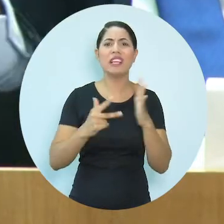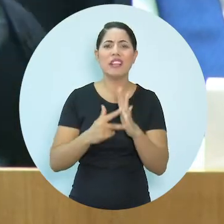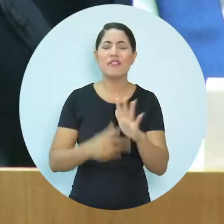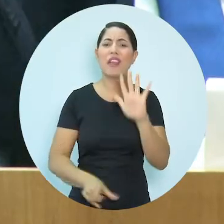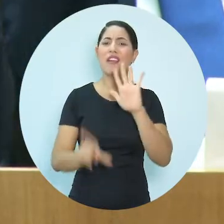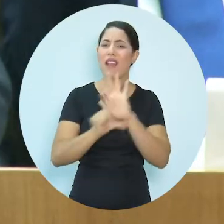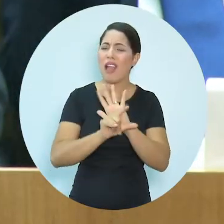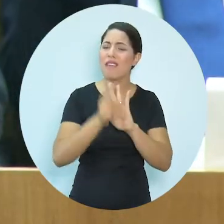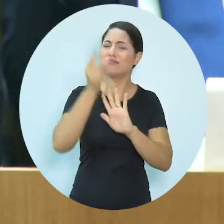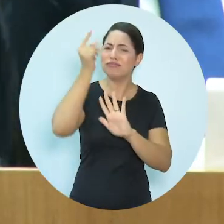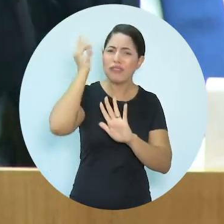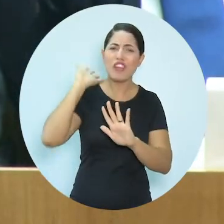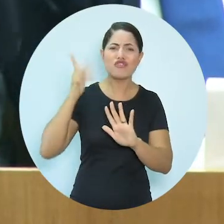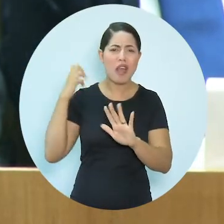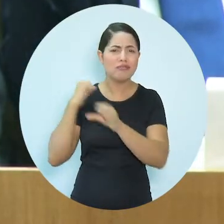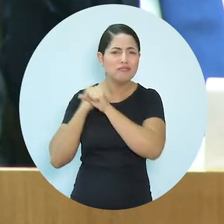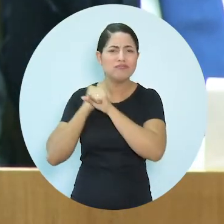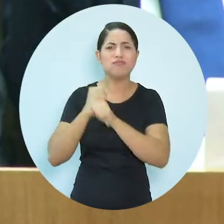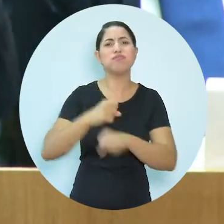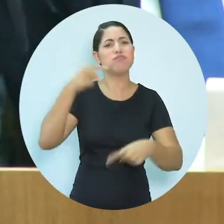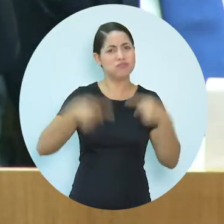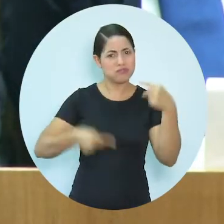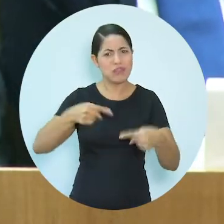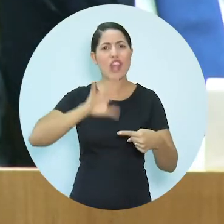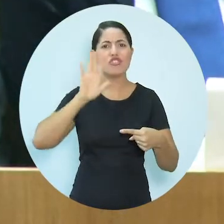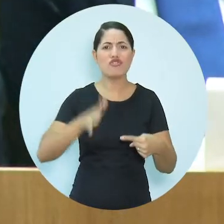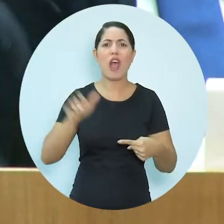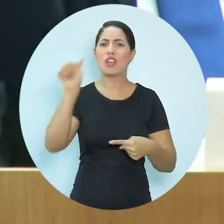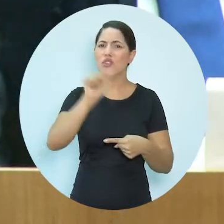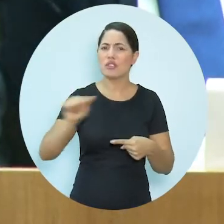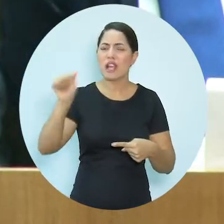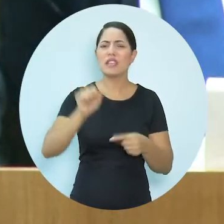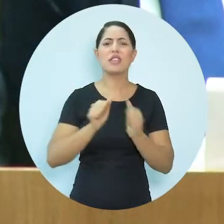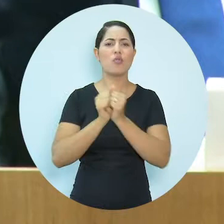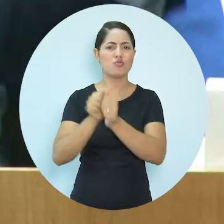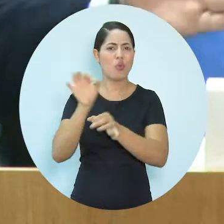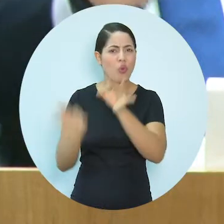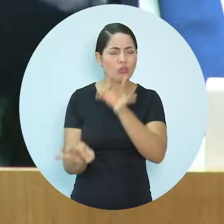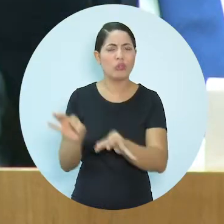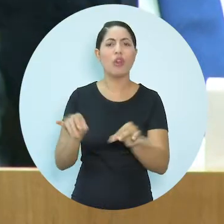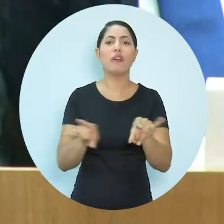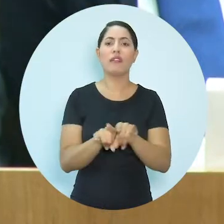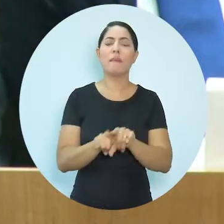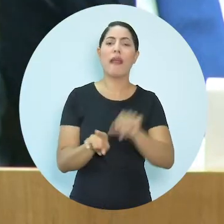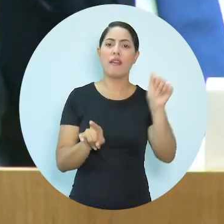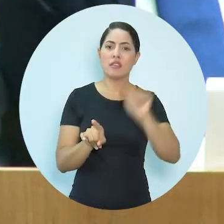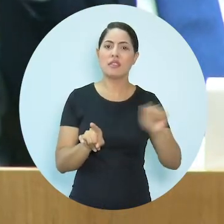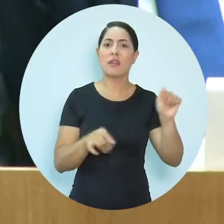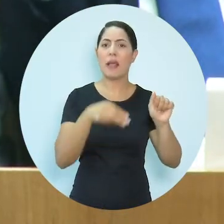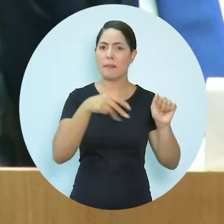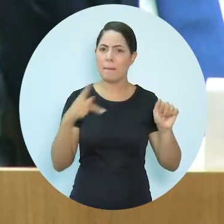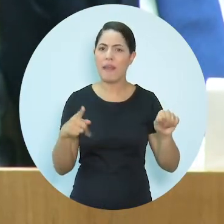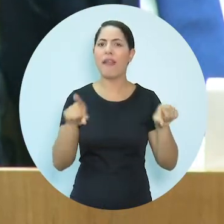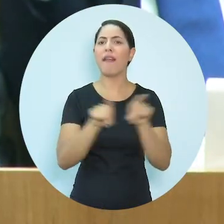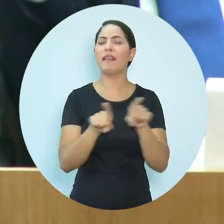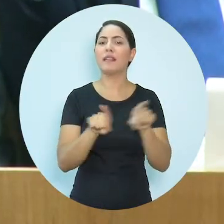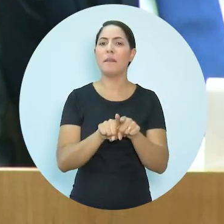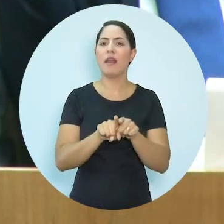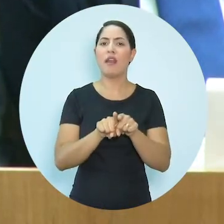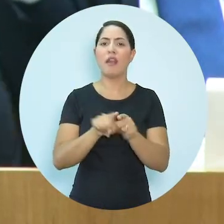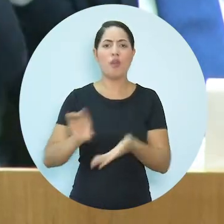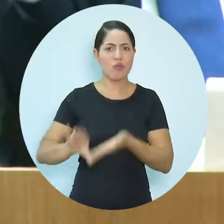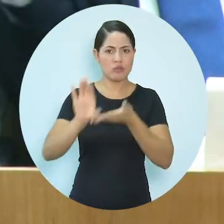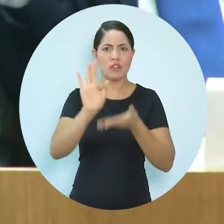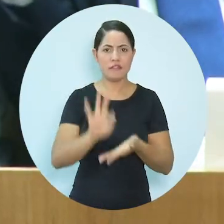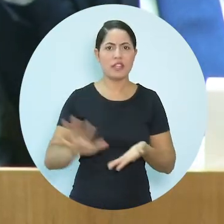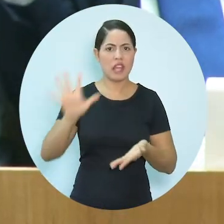cadeia. Não. Foi anos de debate com as associações dos magistrados, com as associações do Ministério